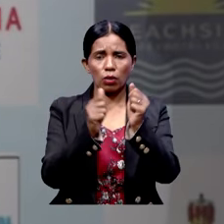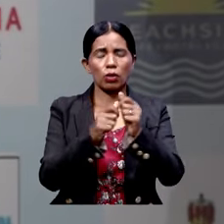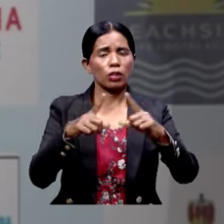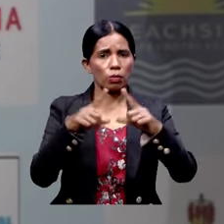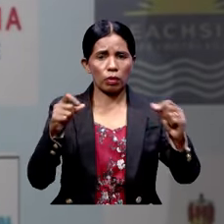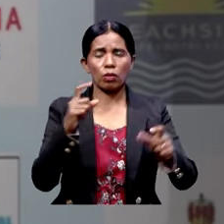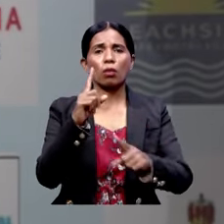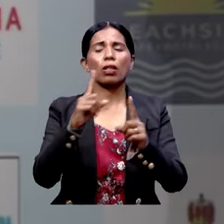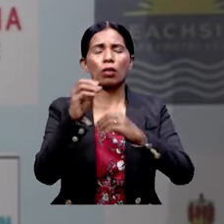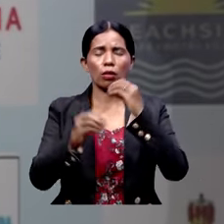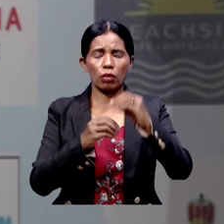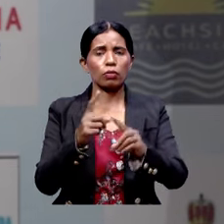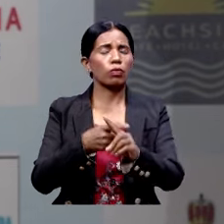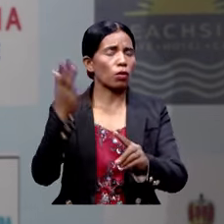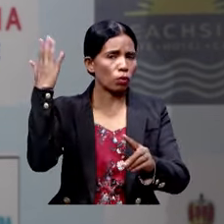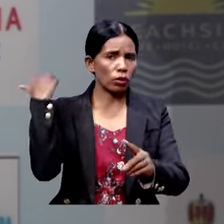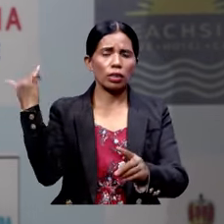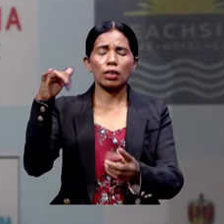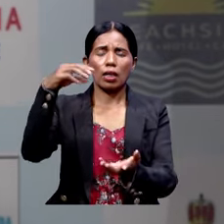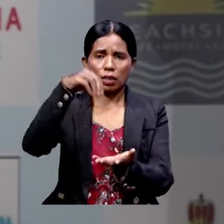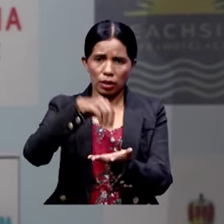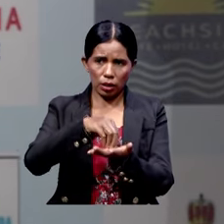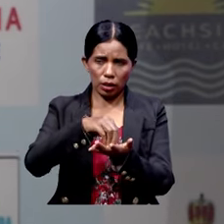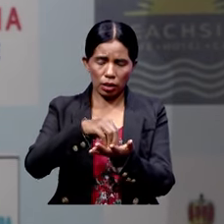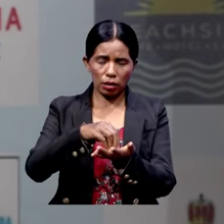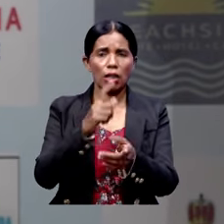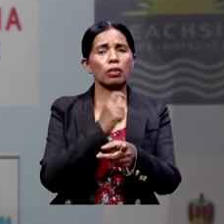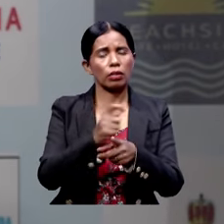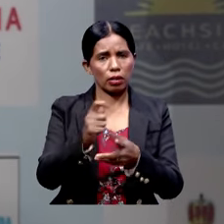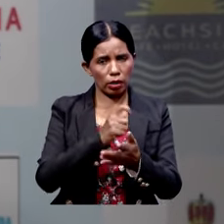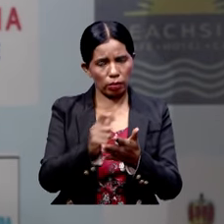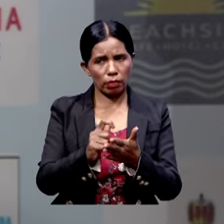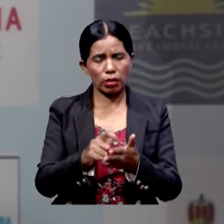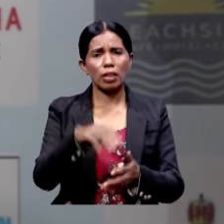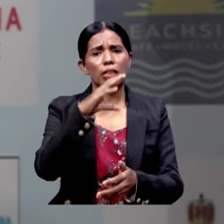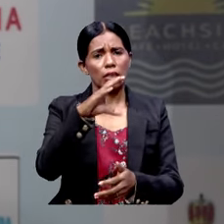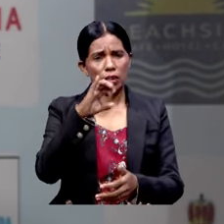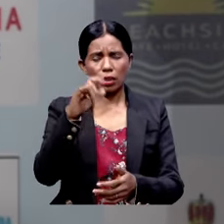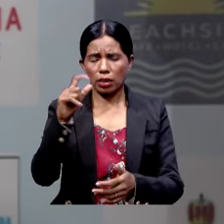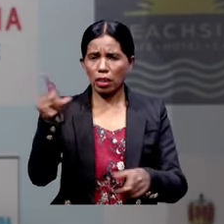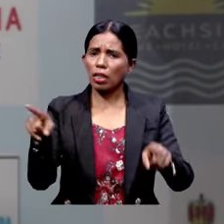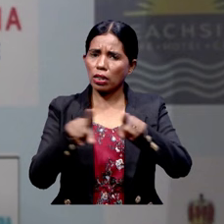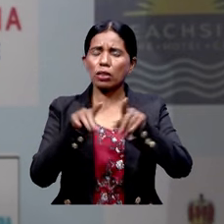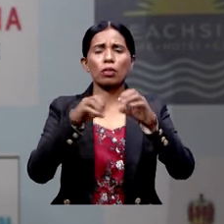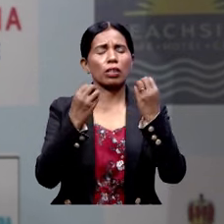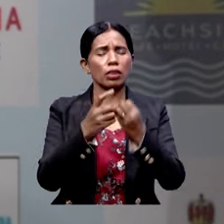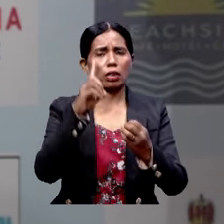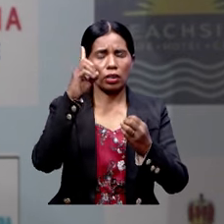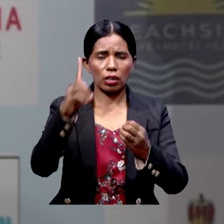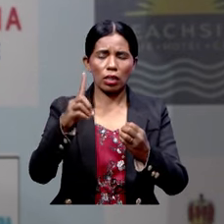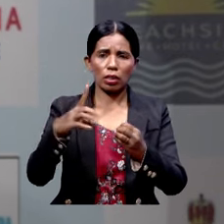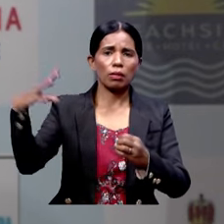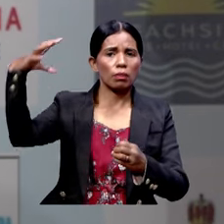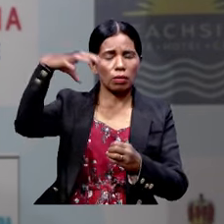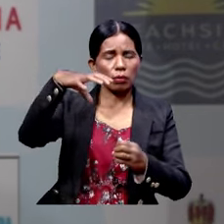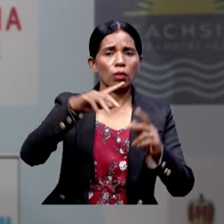com o que ele vai a Japão, será cara que está em prática. A CCI-TL, nessa organização, ainda não é mais um empresário Sira,